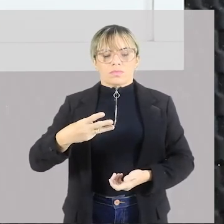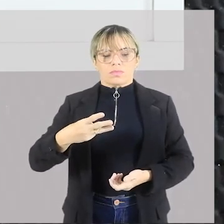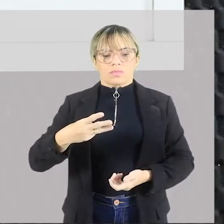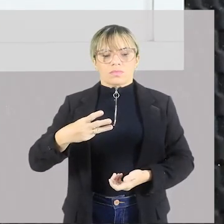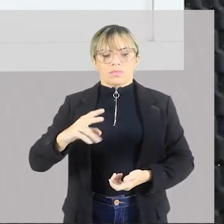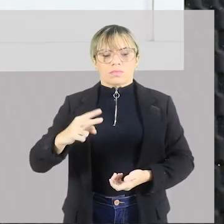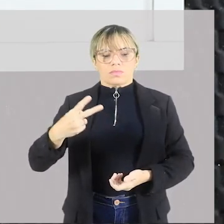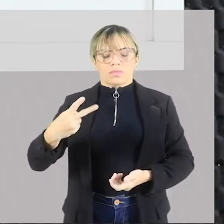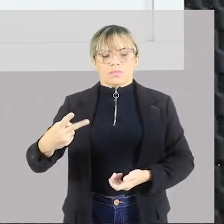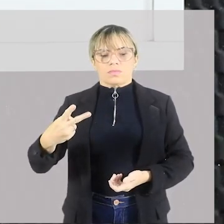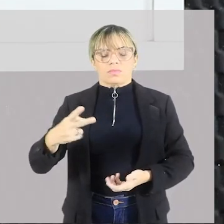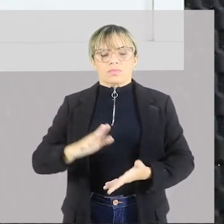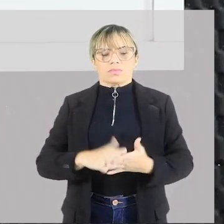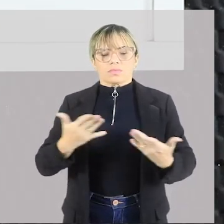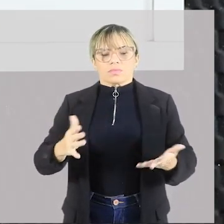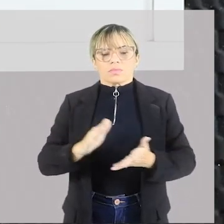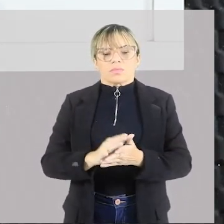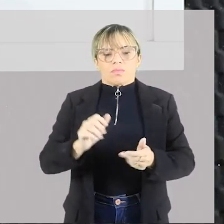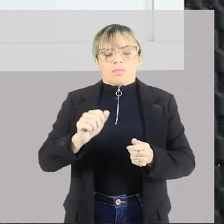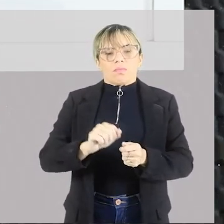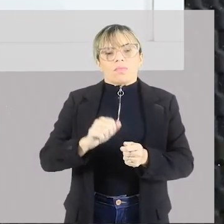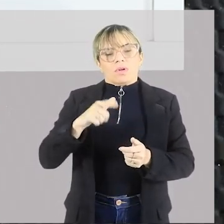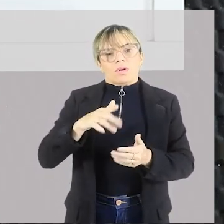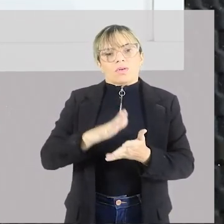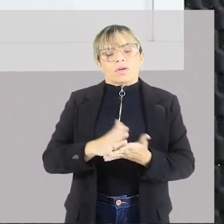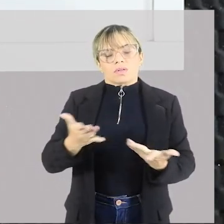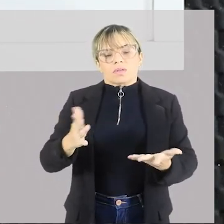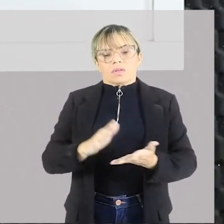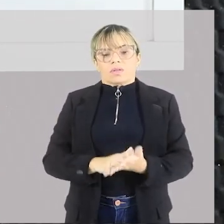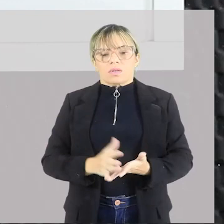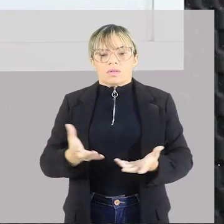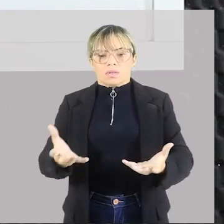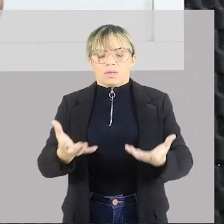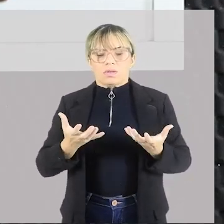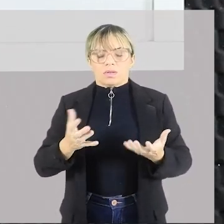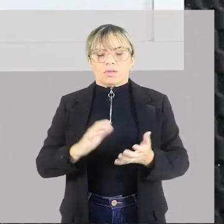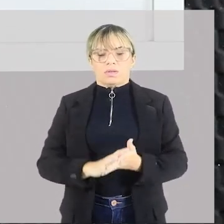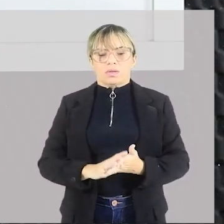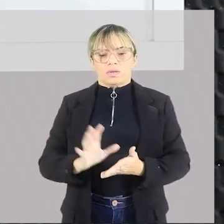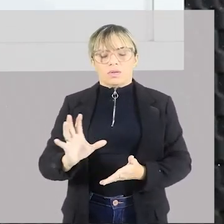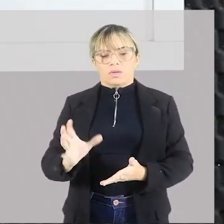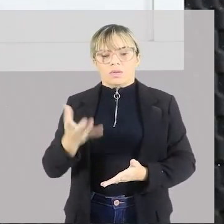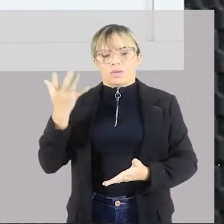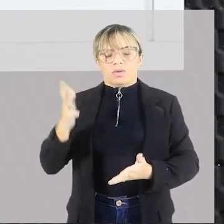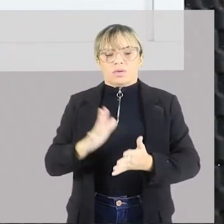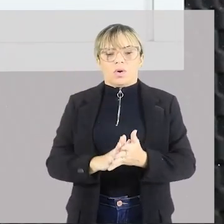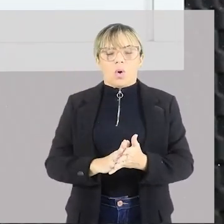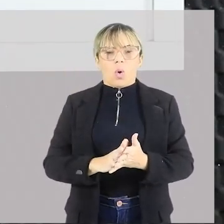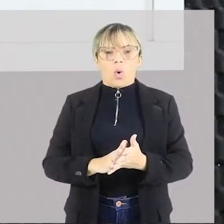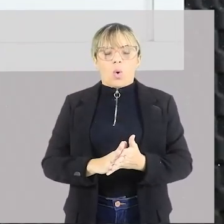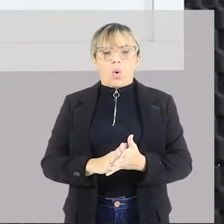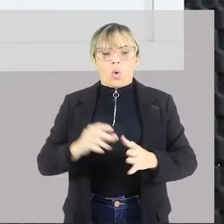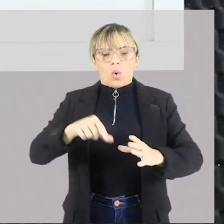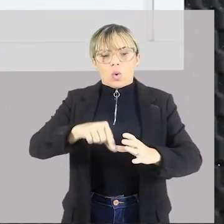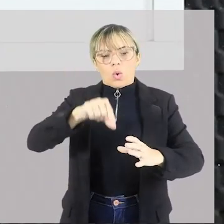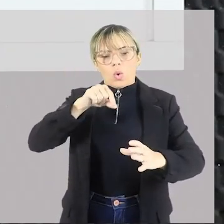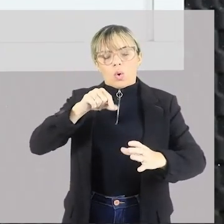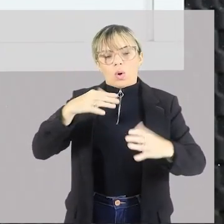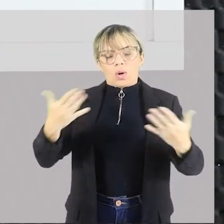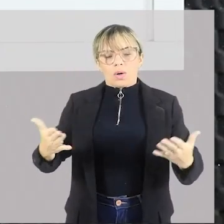beleza feito isso turma Ele quer saber a probabilidade como é que vai haver um sorteio aleatório qual é a